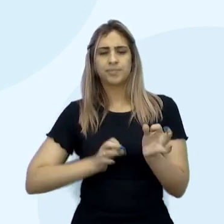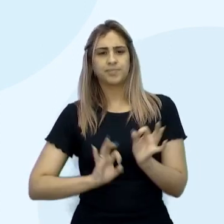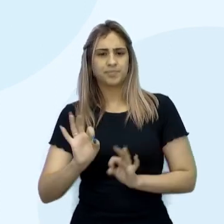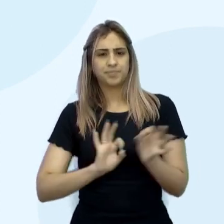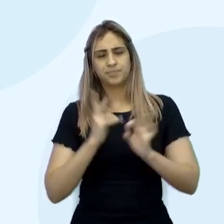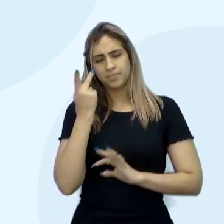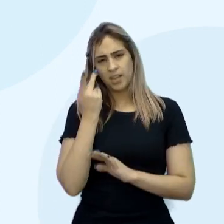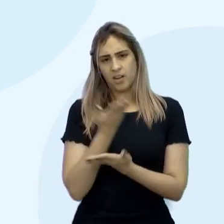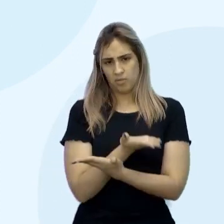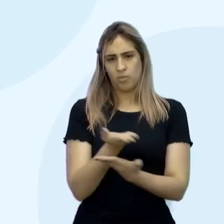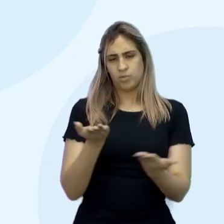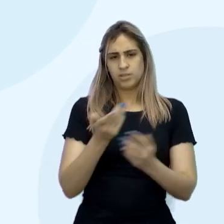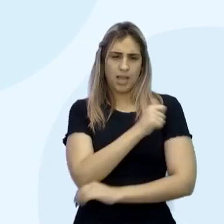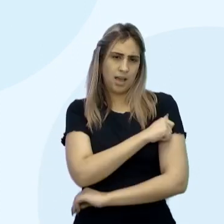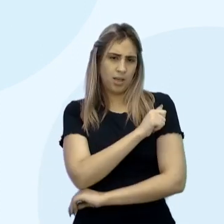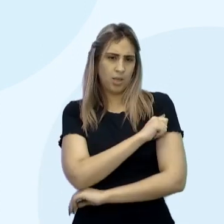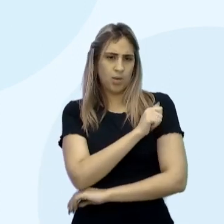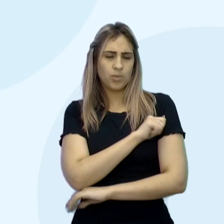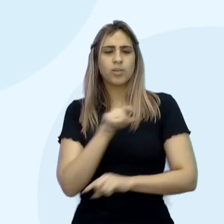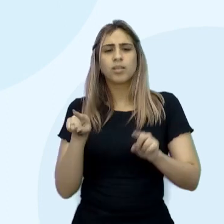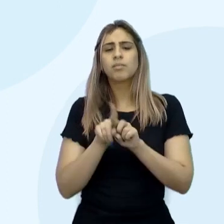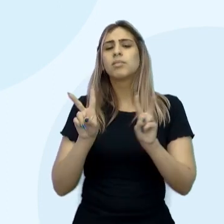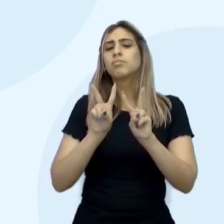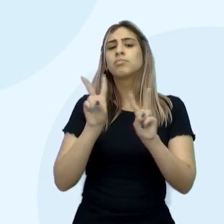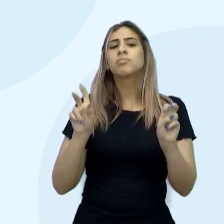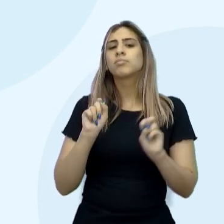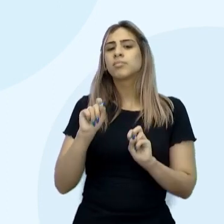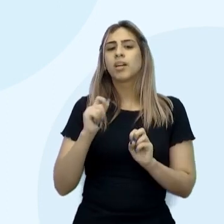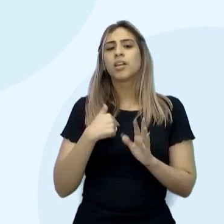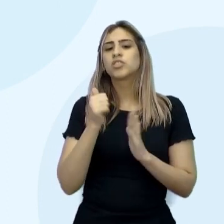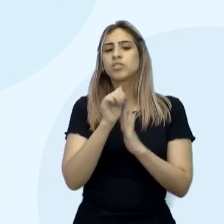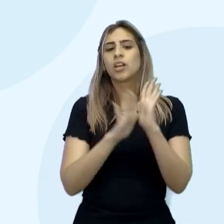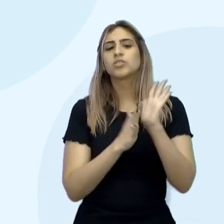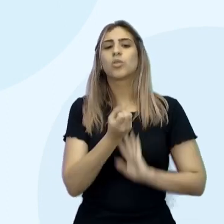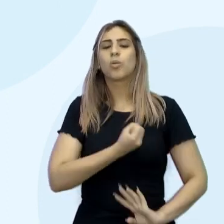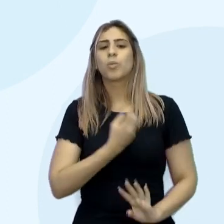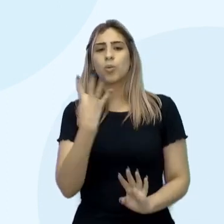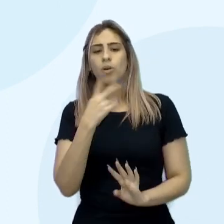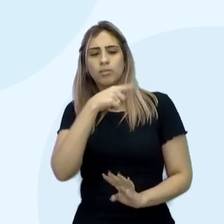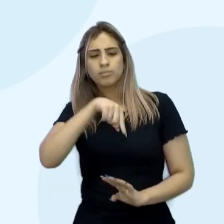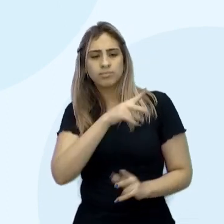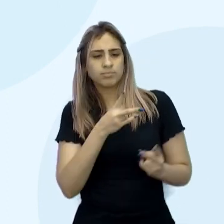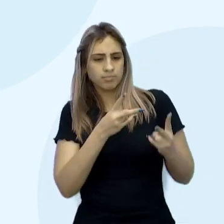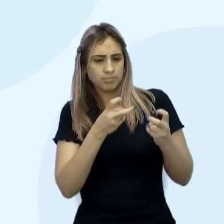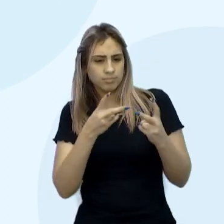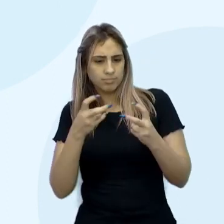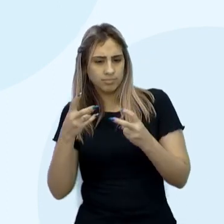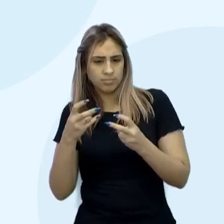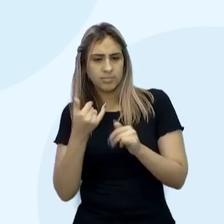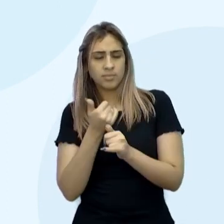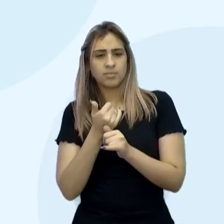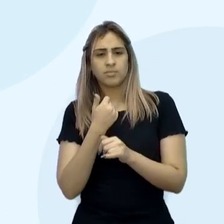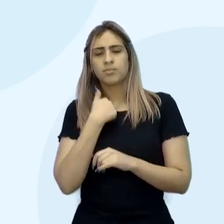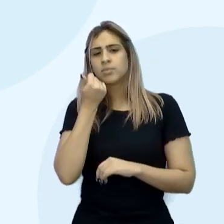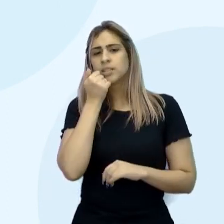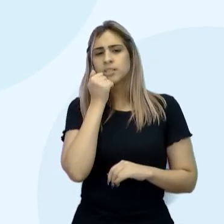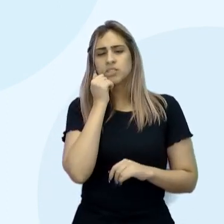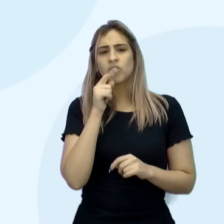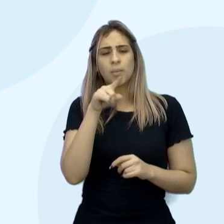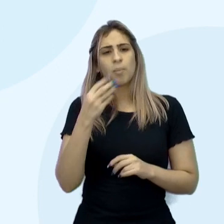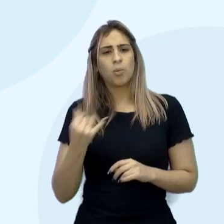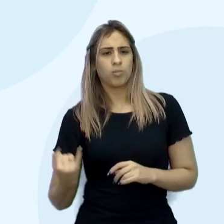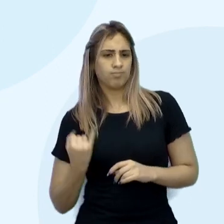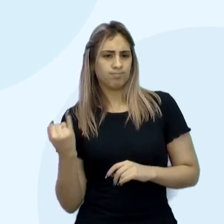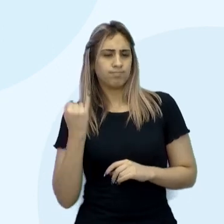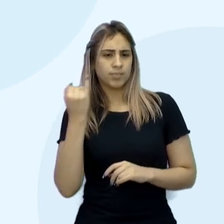para vocês, né? Especificamente dessa atividade de número 4. E você vai perceber que a investigação científica é bastante recorrente, né? Por conta